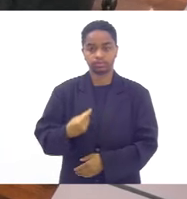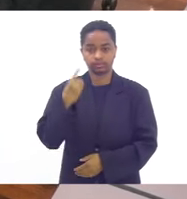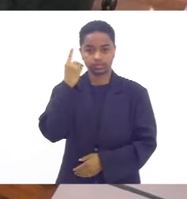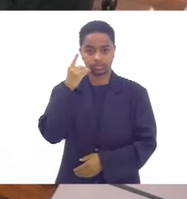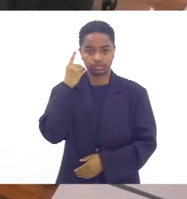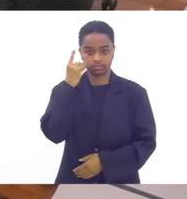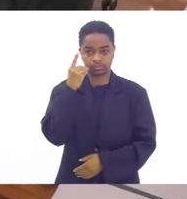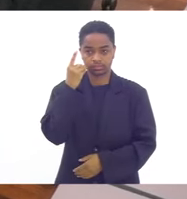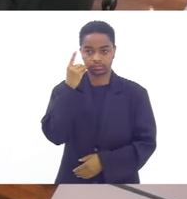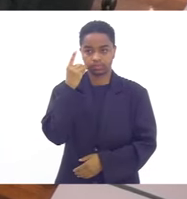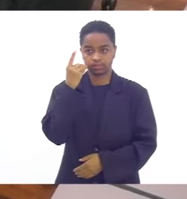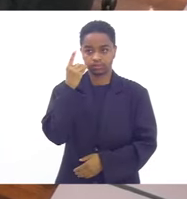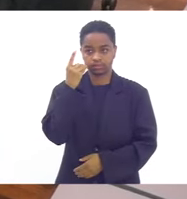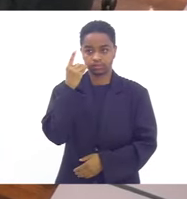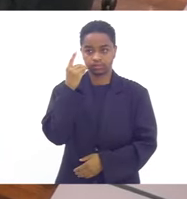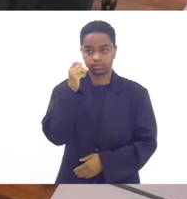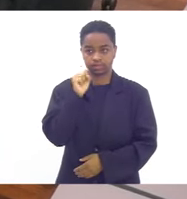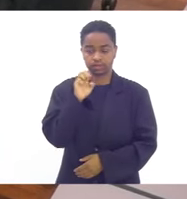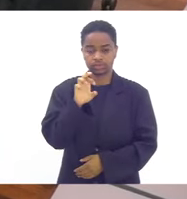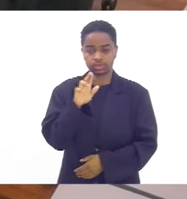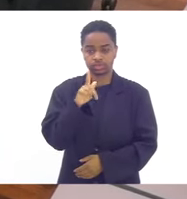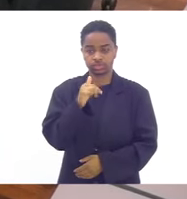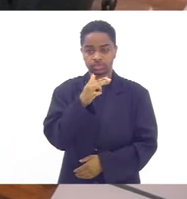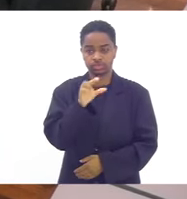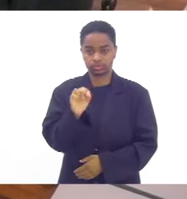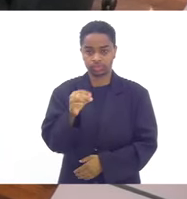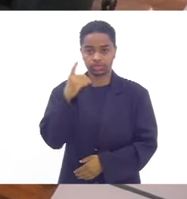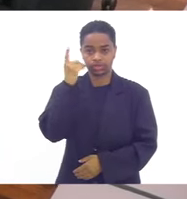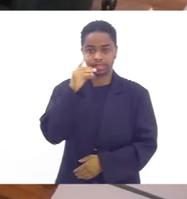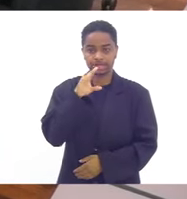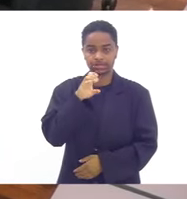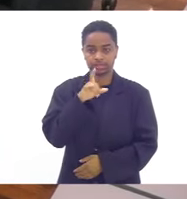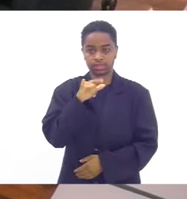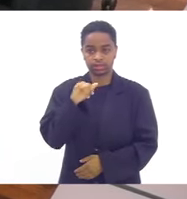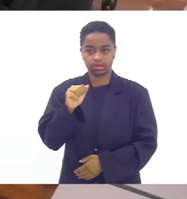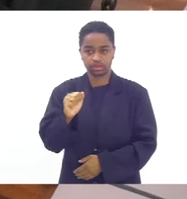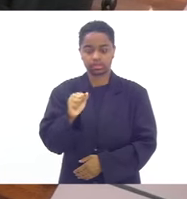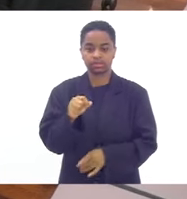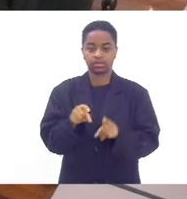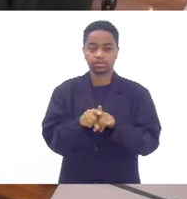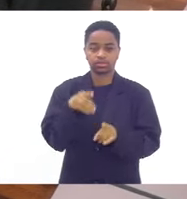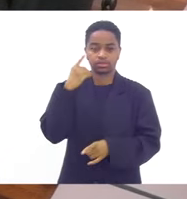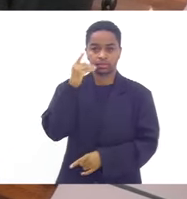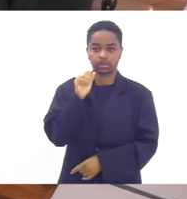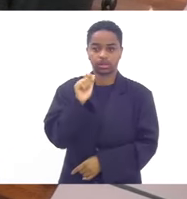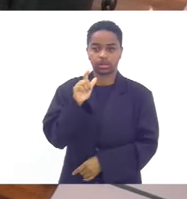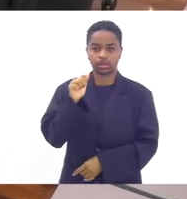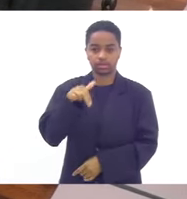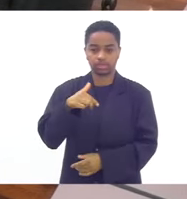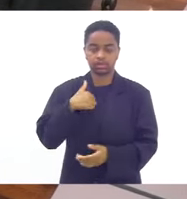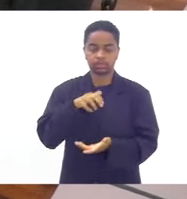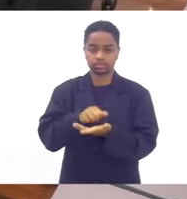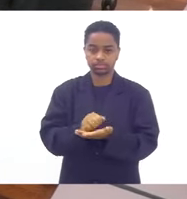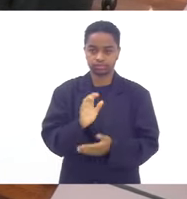deputados Dr. Serginho, deputada Célia Jordão, deputada Ana Lopes, já havia registrado.